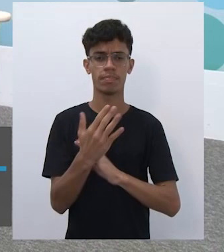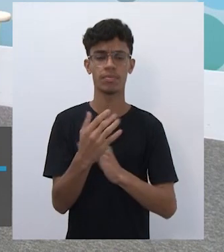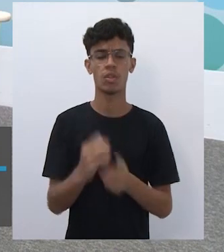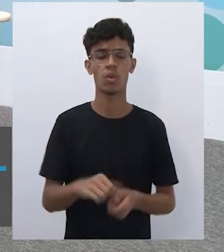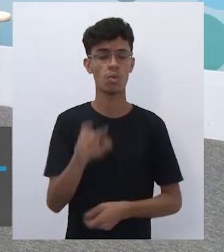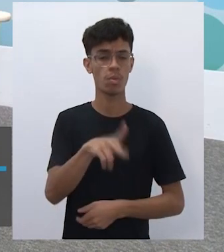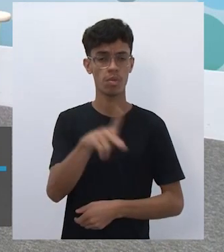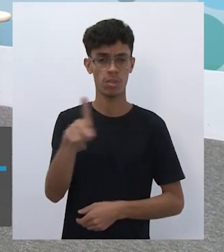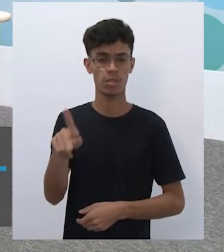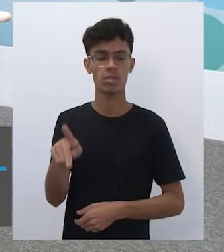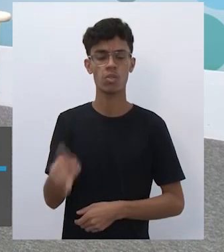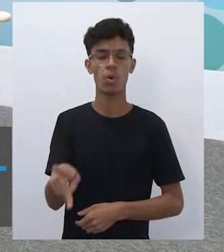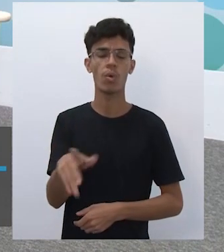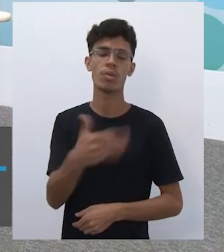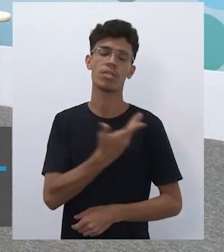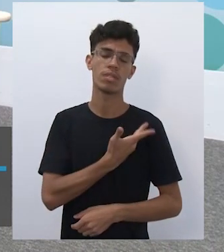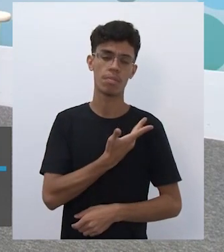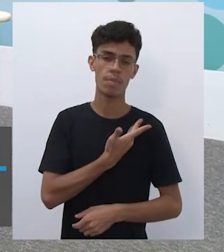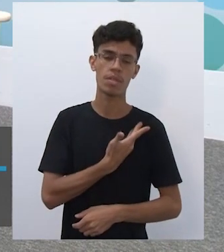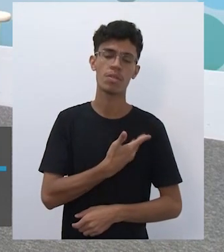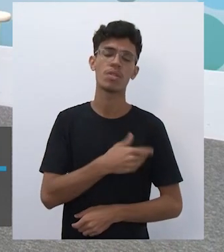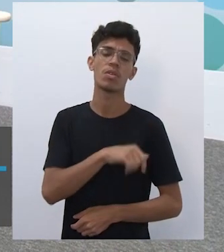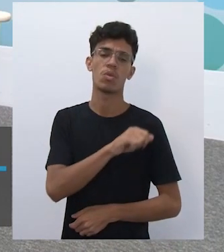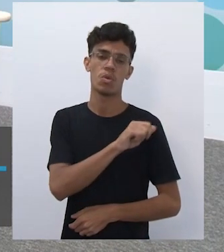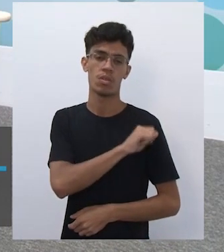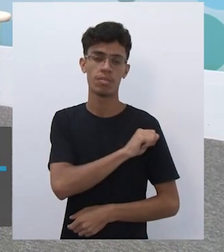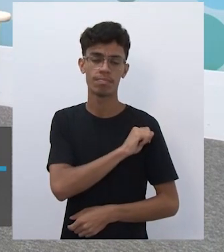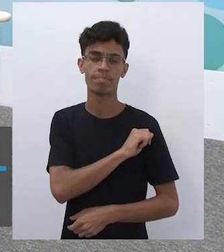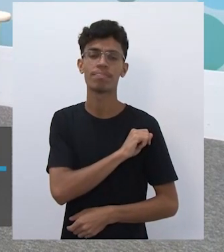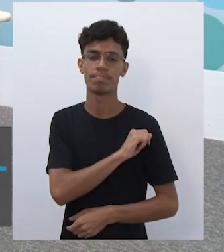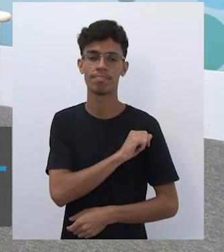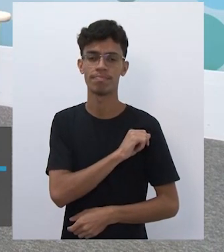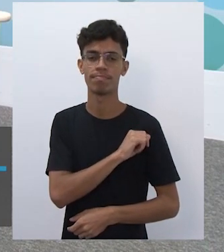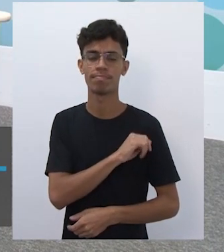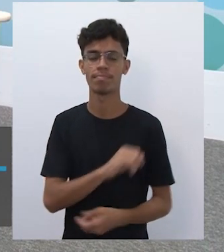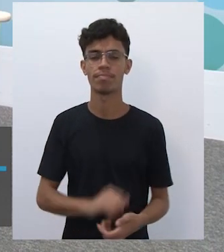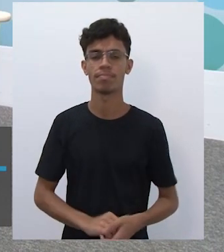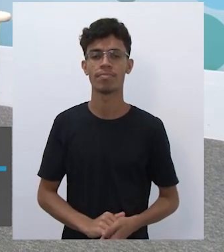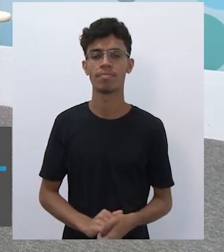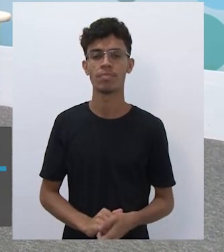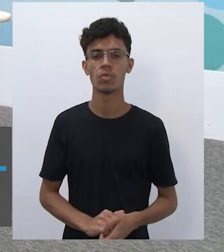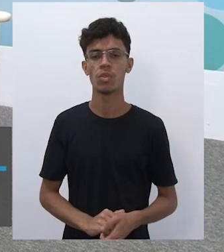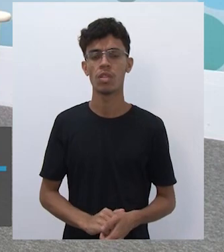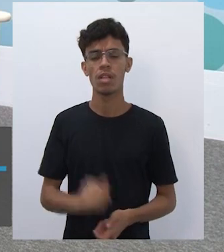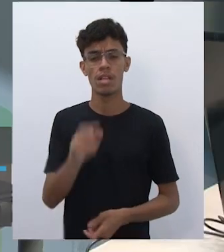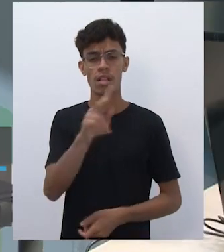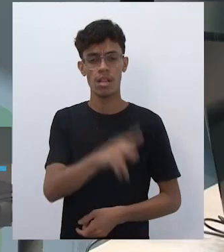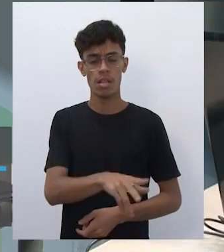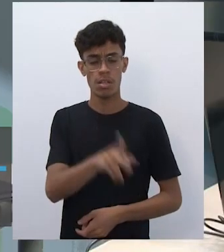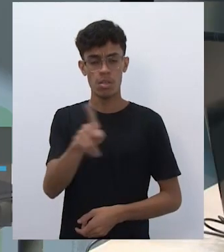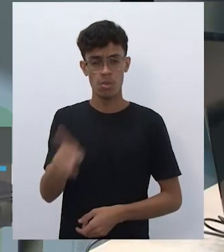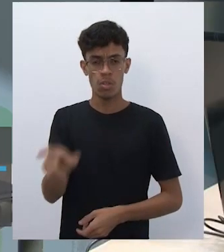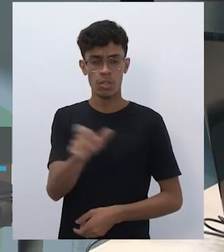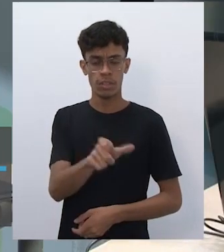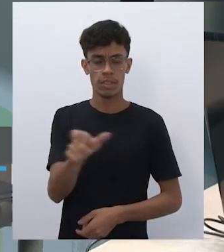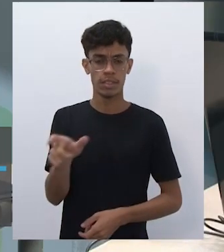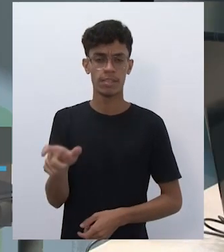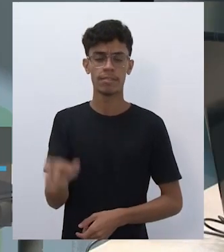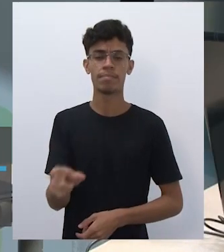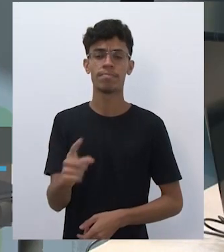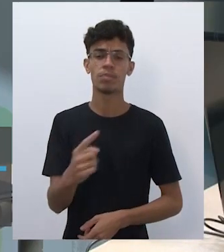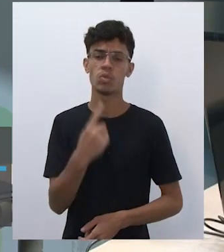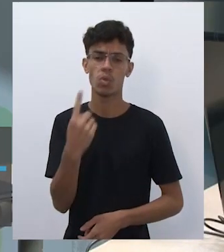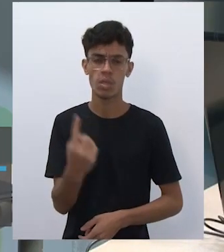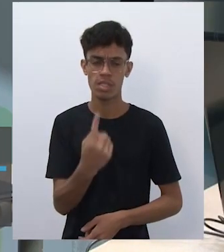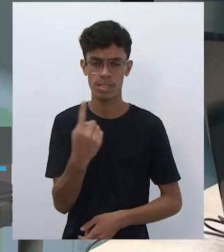os professores, nossos amigos, nossos colegas professores trouxeram essa questão das pessoas. Sozinho, no